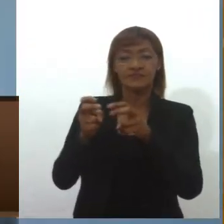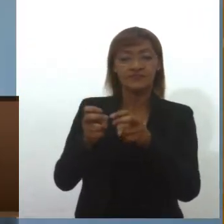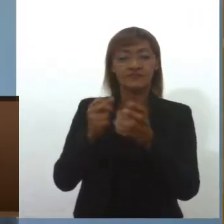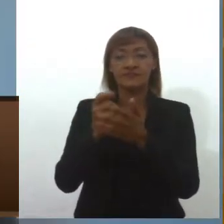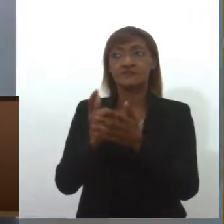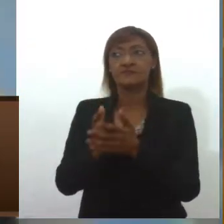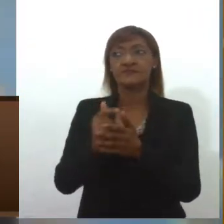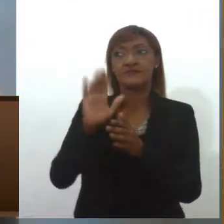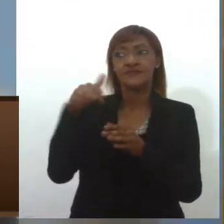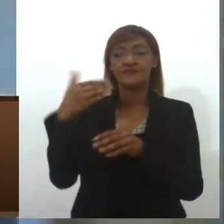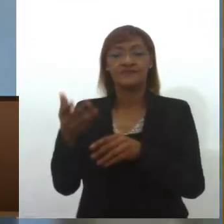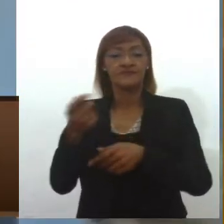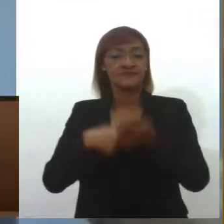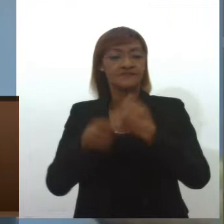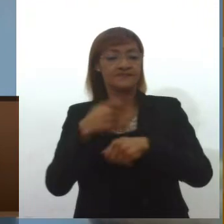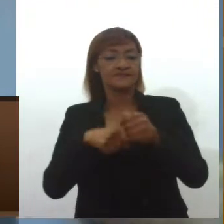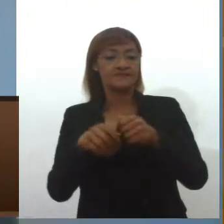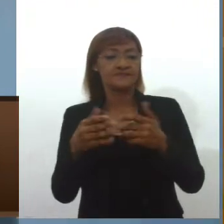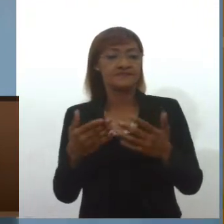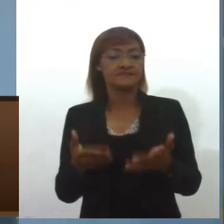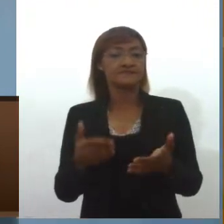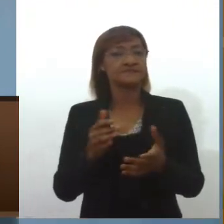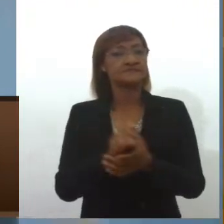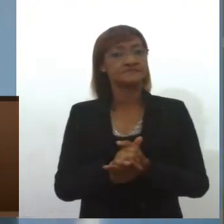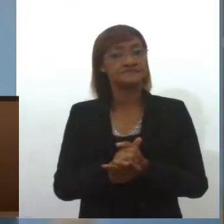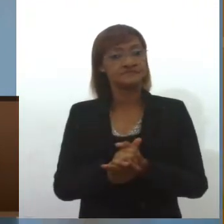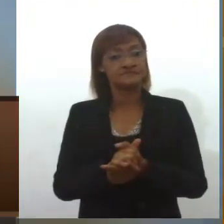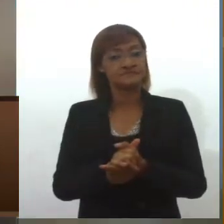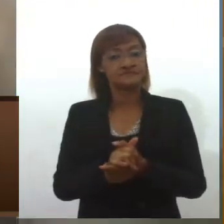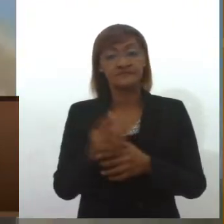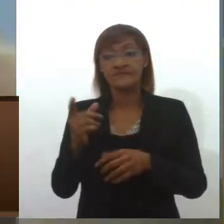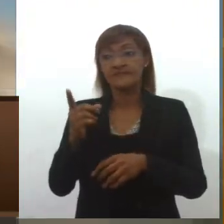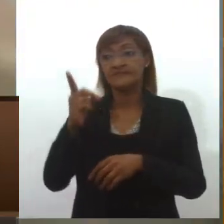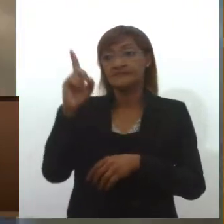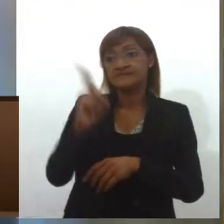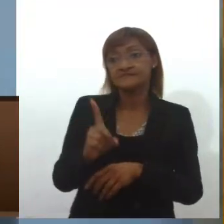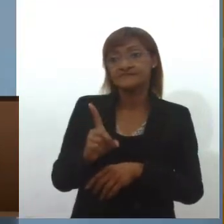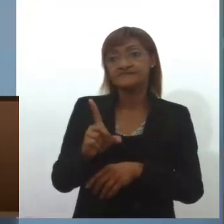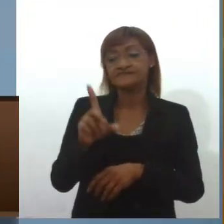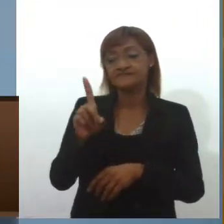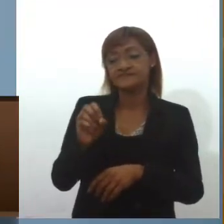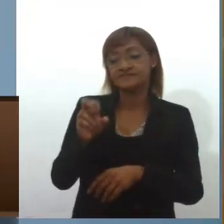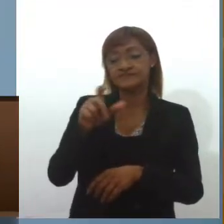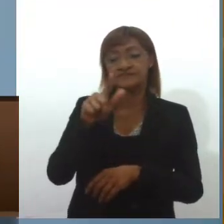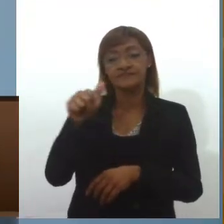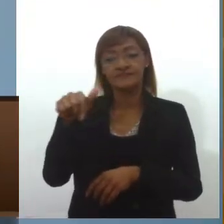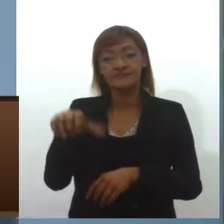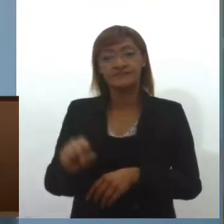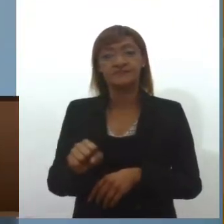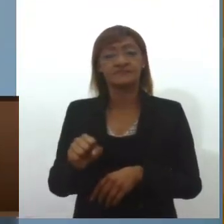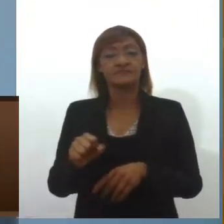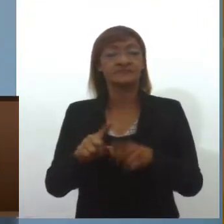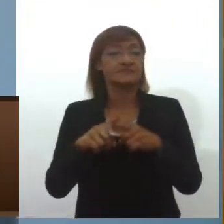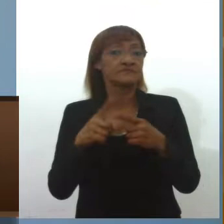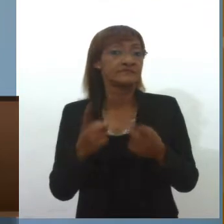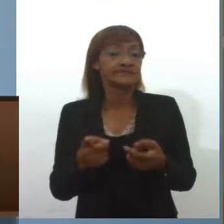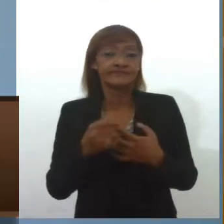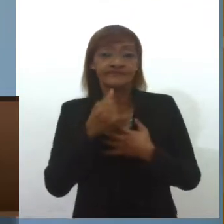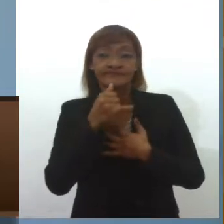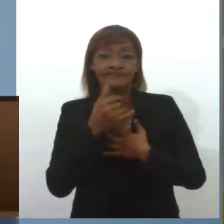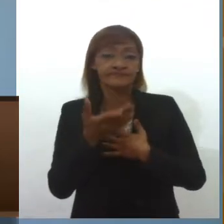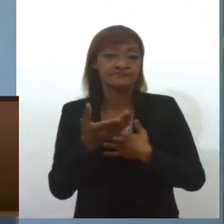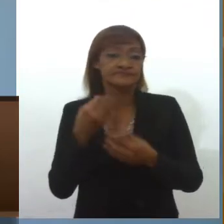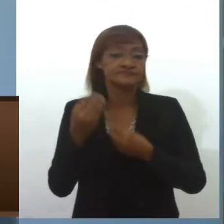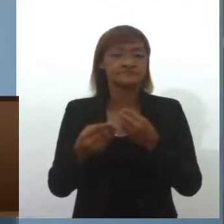balanço comercial elevado, muita entrada de dólar, mas isso foi muita ingenuidade achar que isso perduraria por mais quanto tempo?